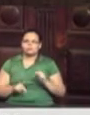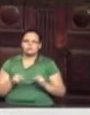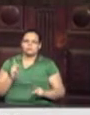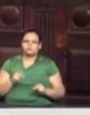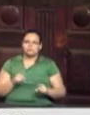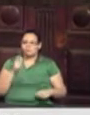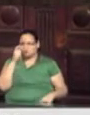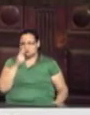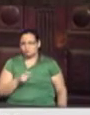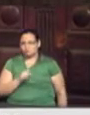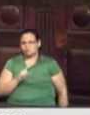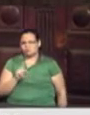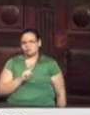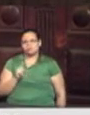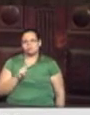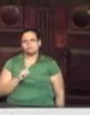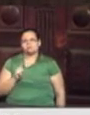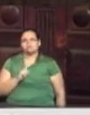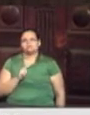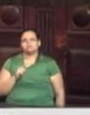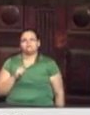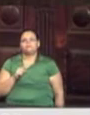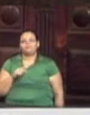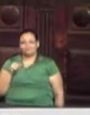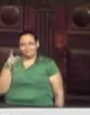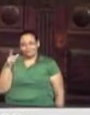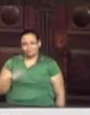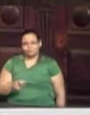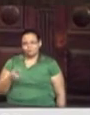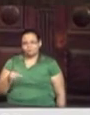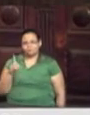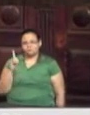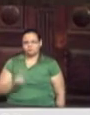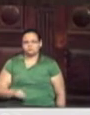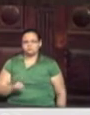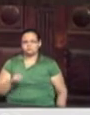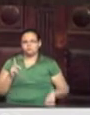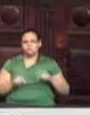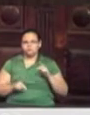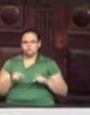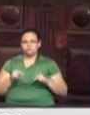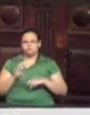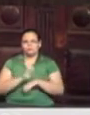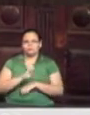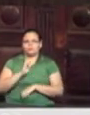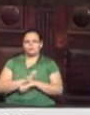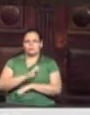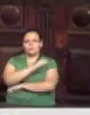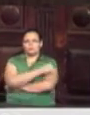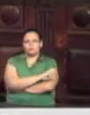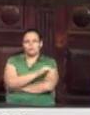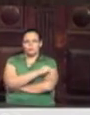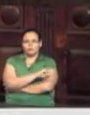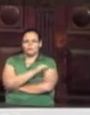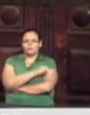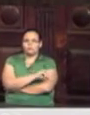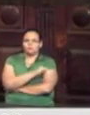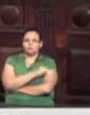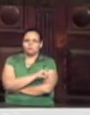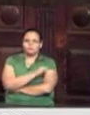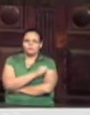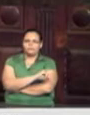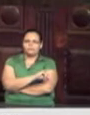não interessa a quem de direito, que é o povo do Estado do Rio de Janeiro.